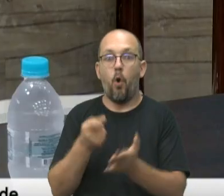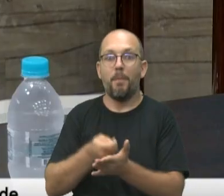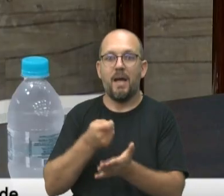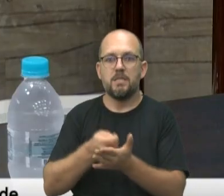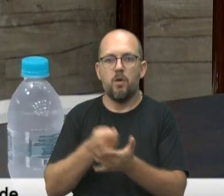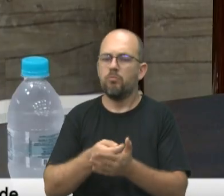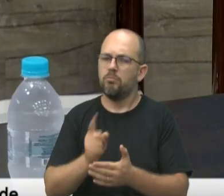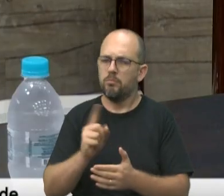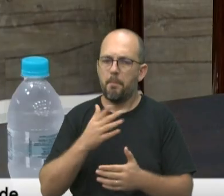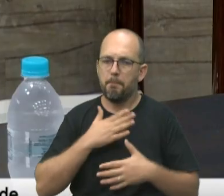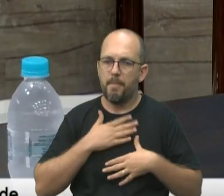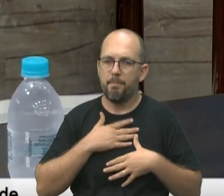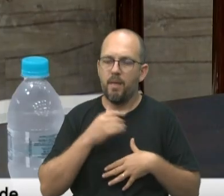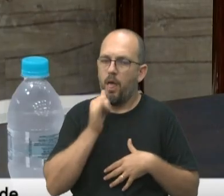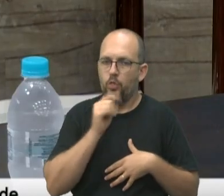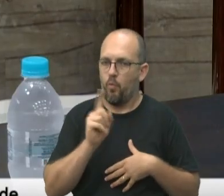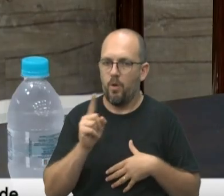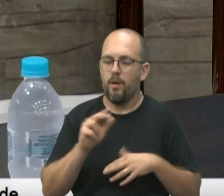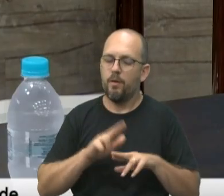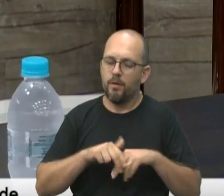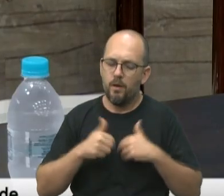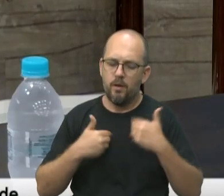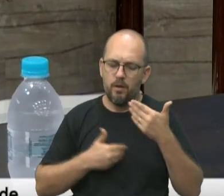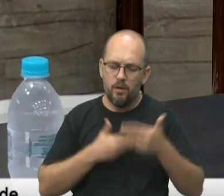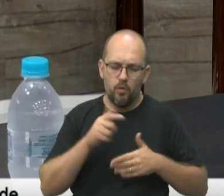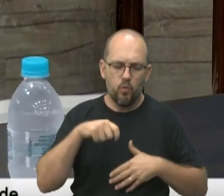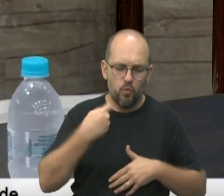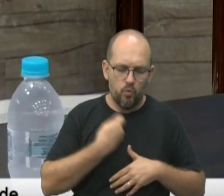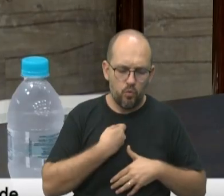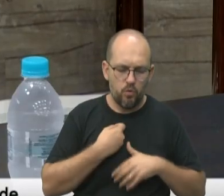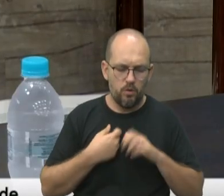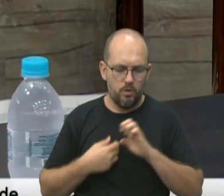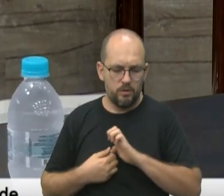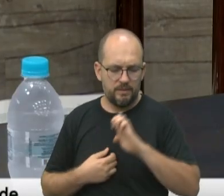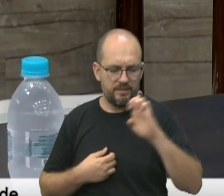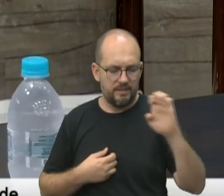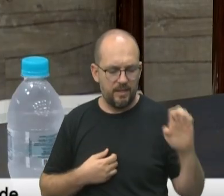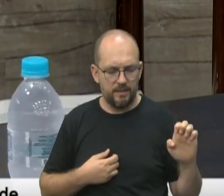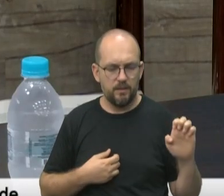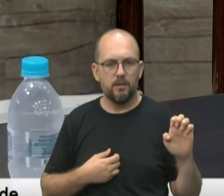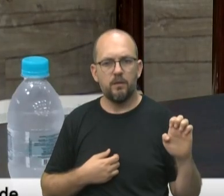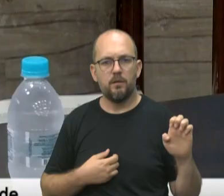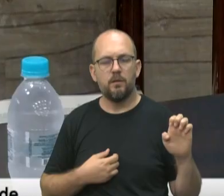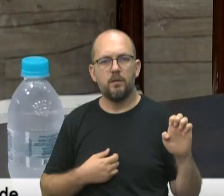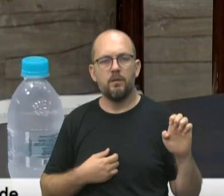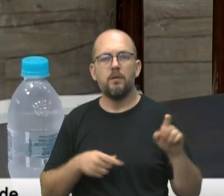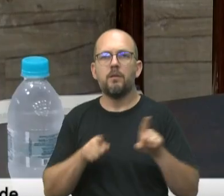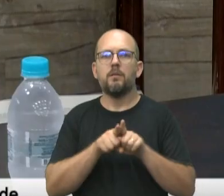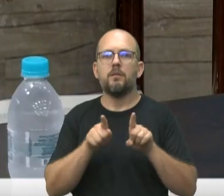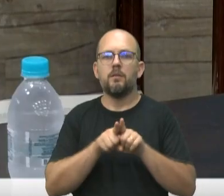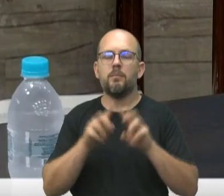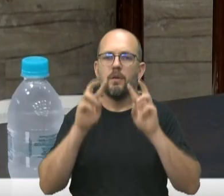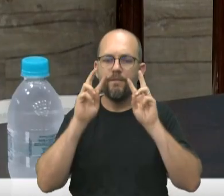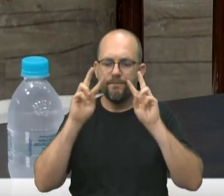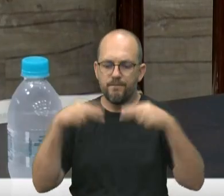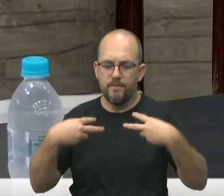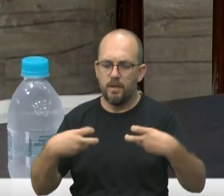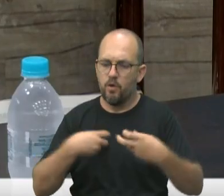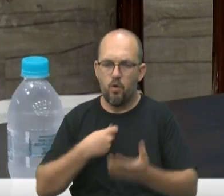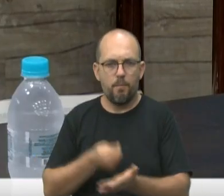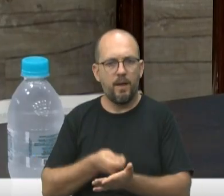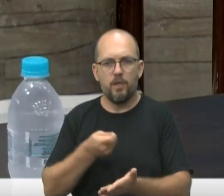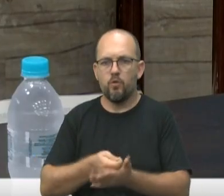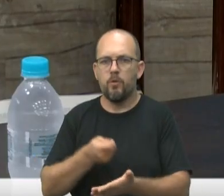toa, porque eu passei a me entender como uma pessoa de esquerda e, consequentemente, passei a me ver obrigado a